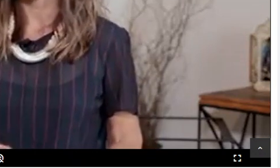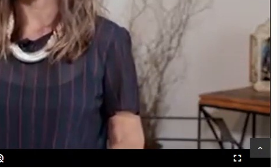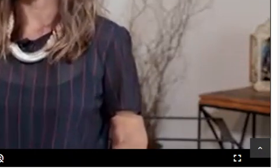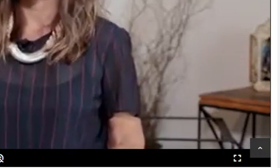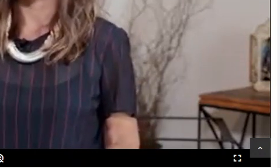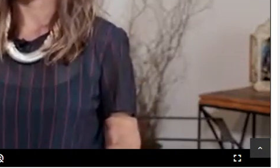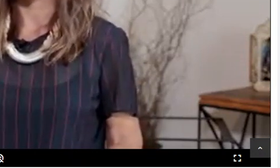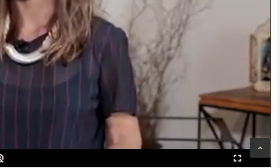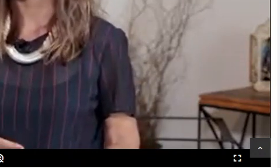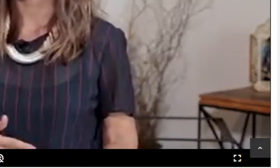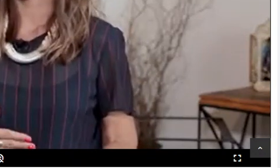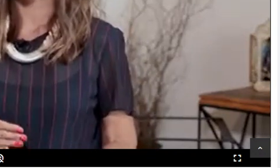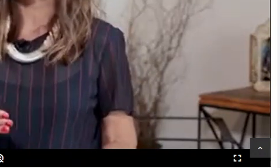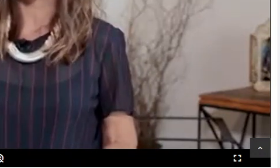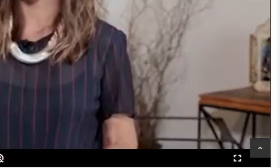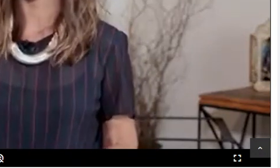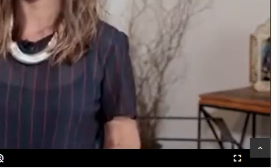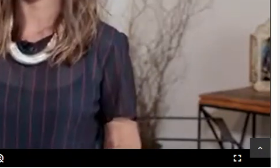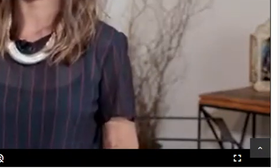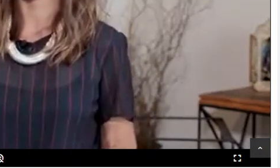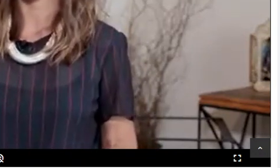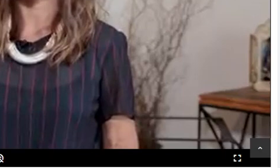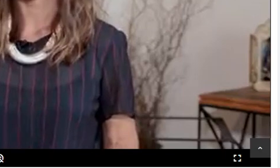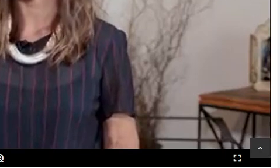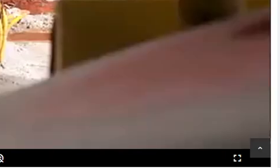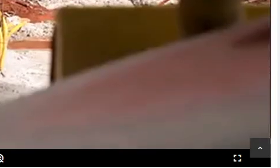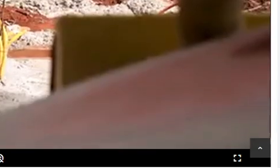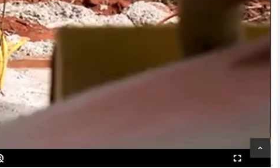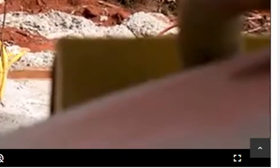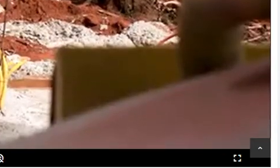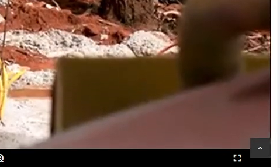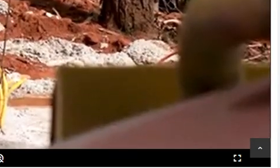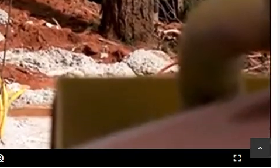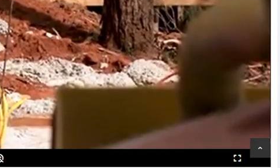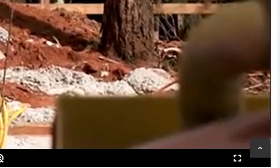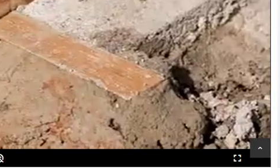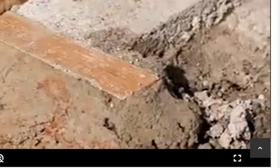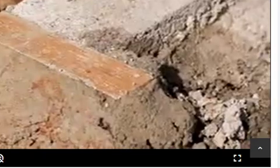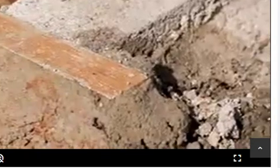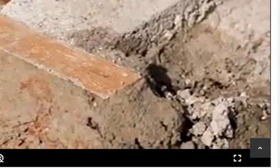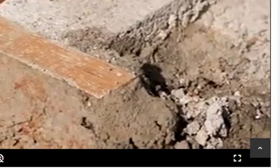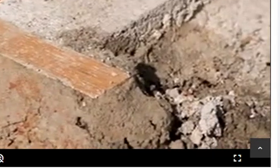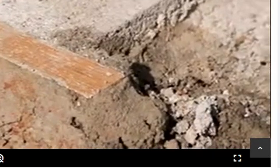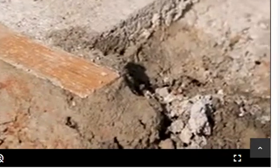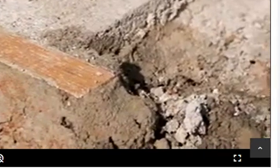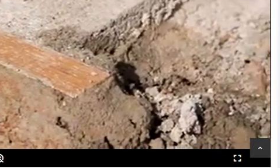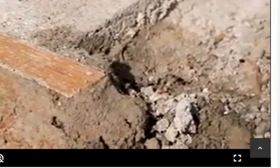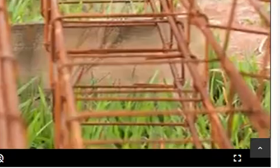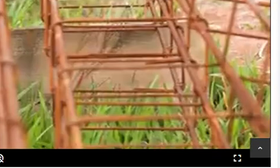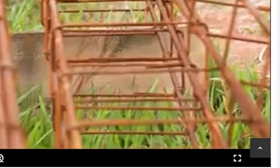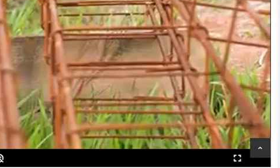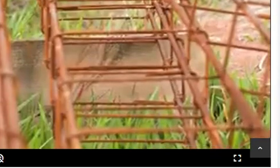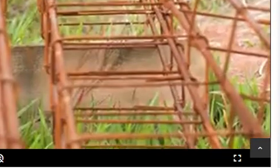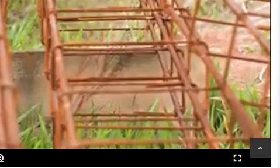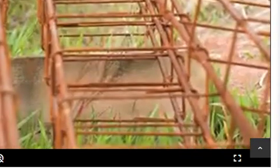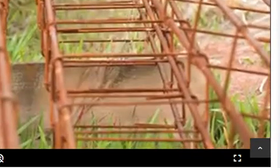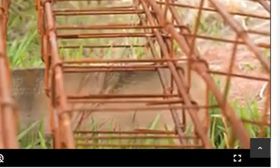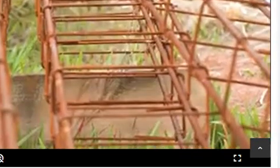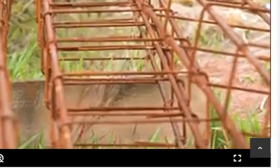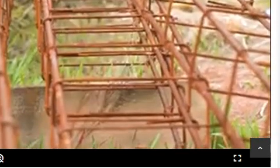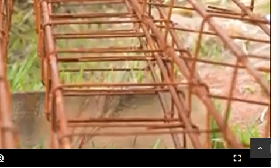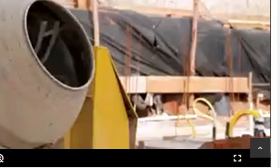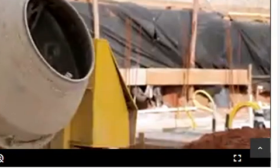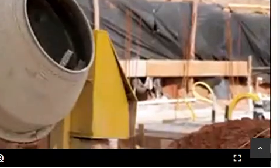consegue balizar e direcionar todos os outros projetos e também os orçamentos de todo o material, de todos os